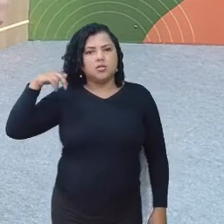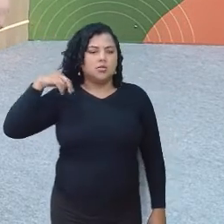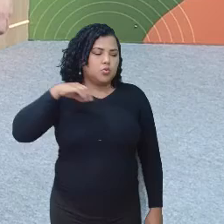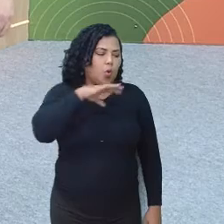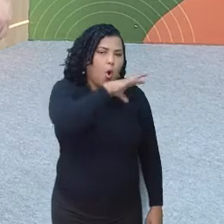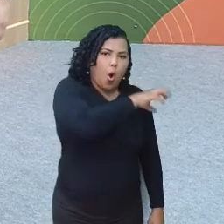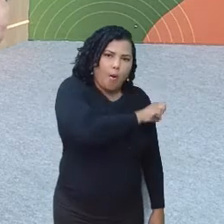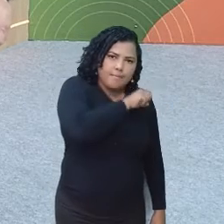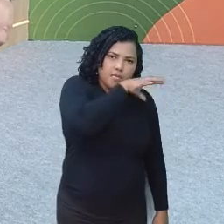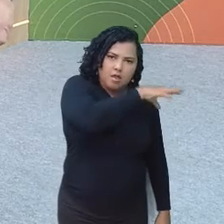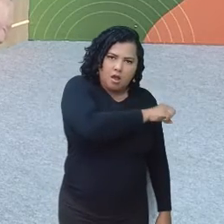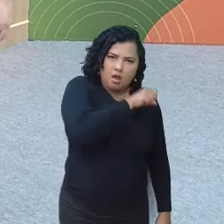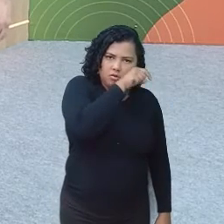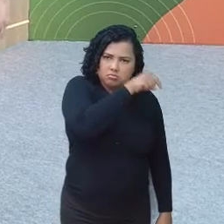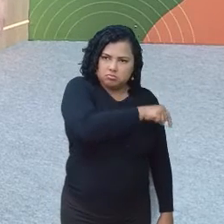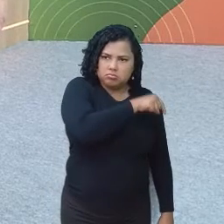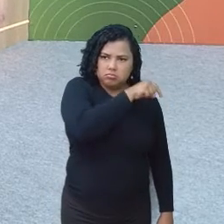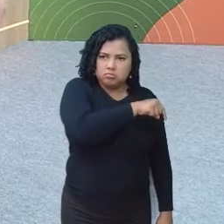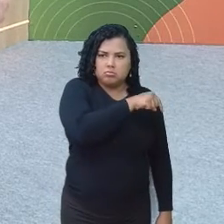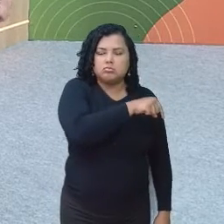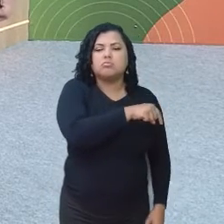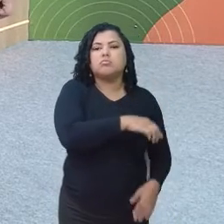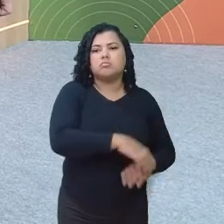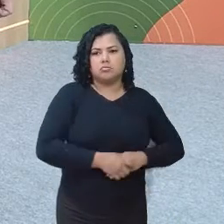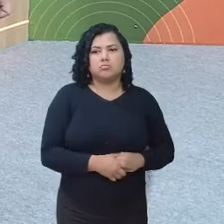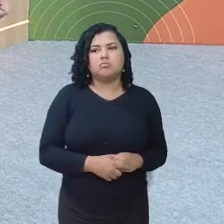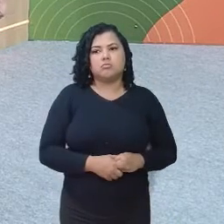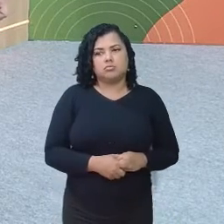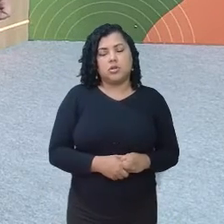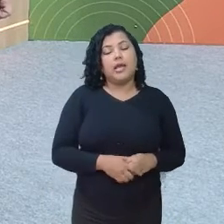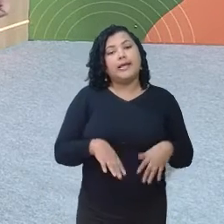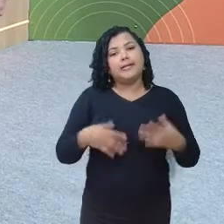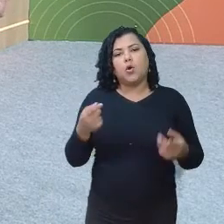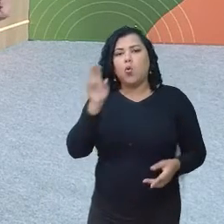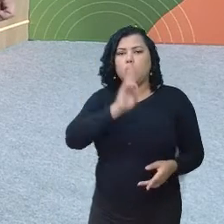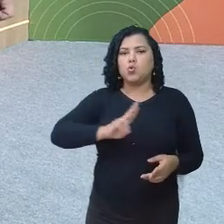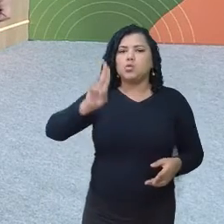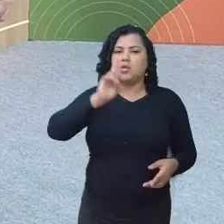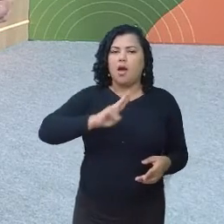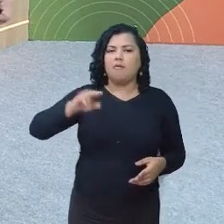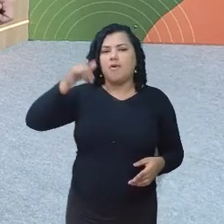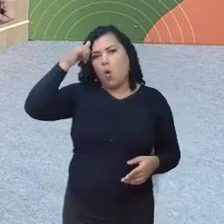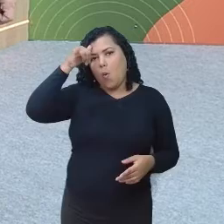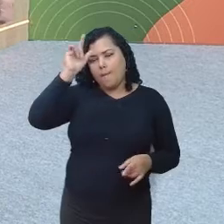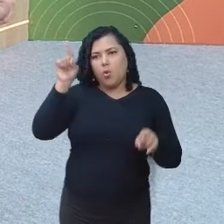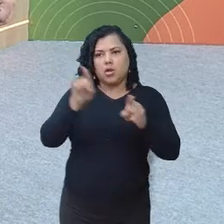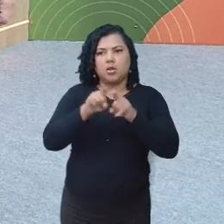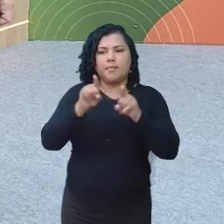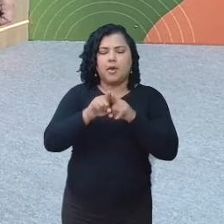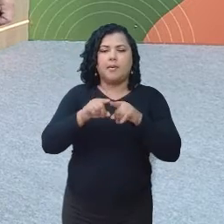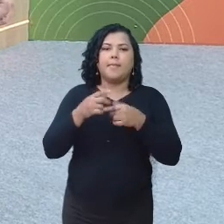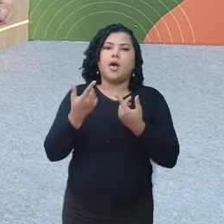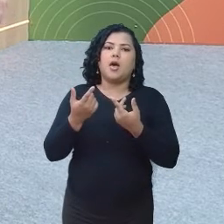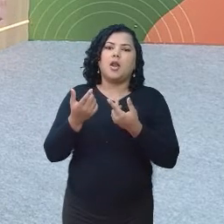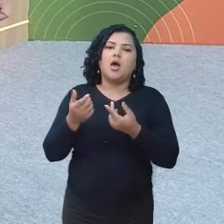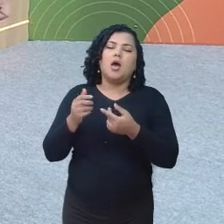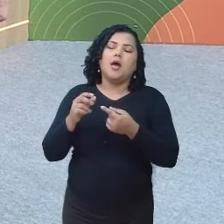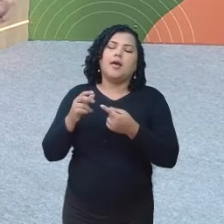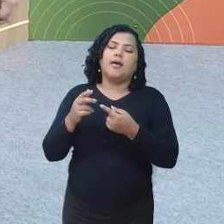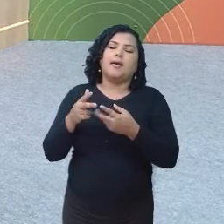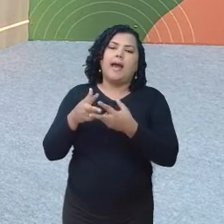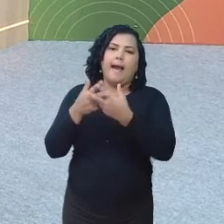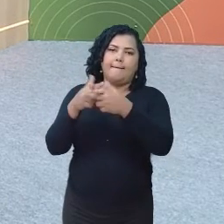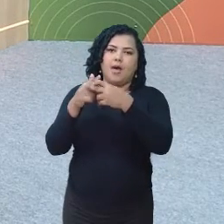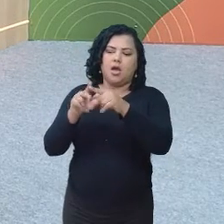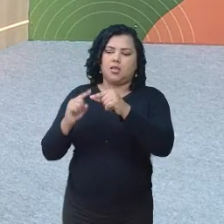engenhos o boi ele era utilizado para movimentar a engenhoca ali, né, a moenda,